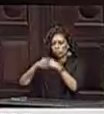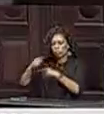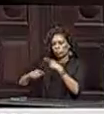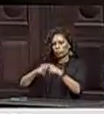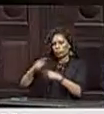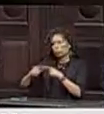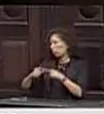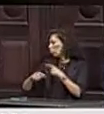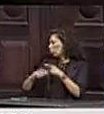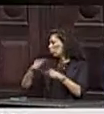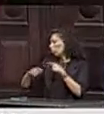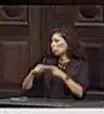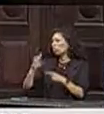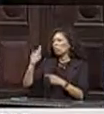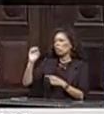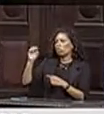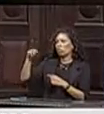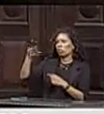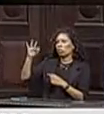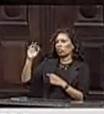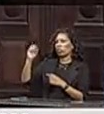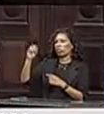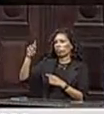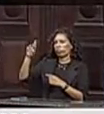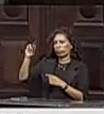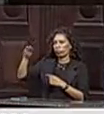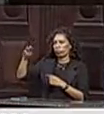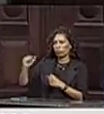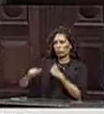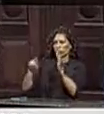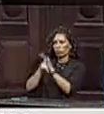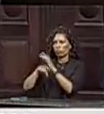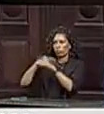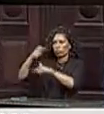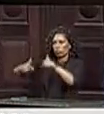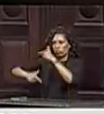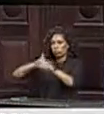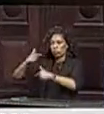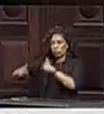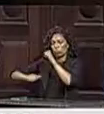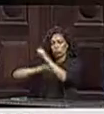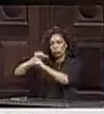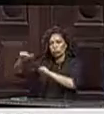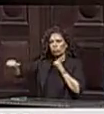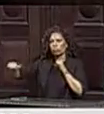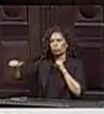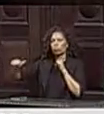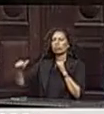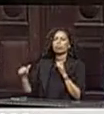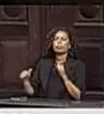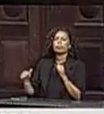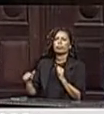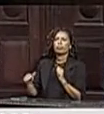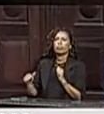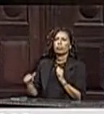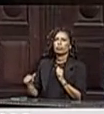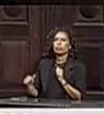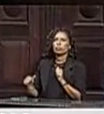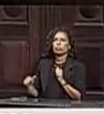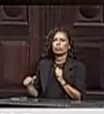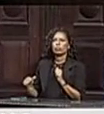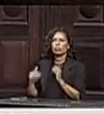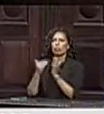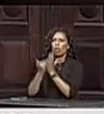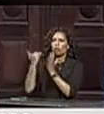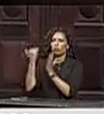trabalhista, que suprimiu direitos os mais expressivos da classe trabalhadora,